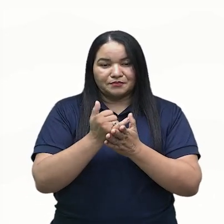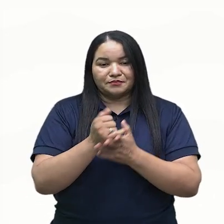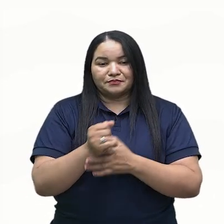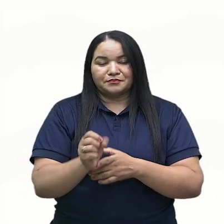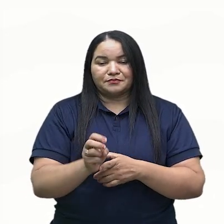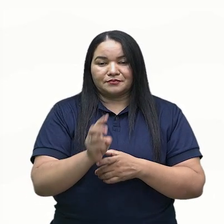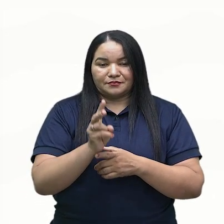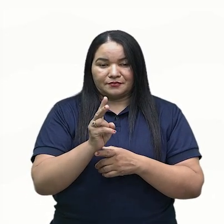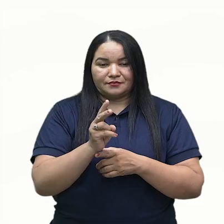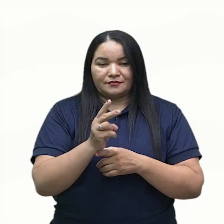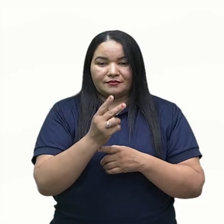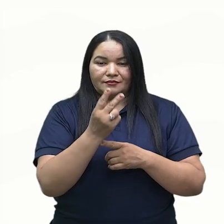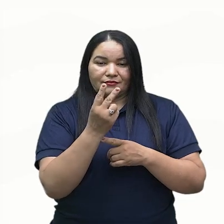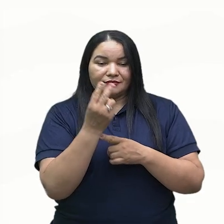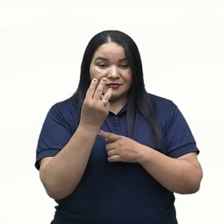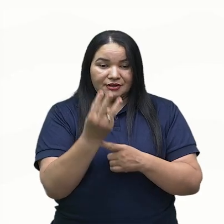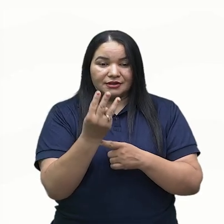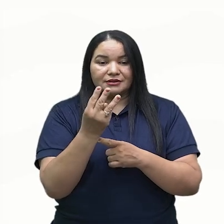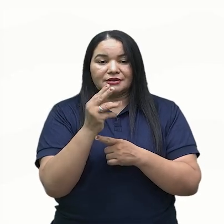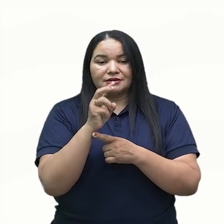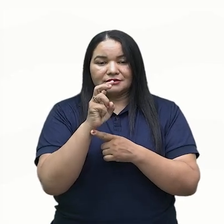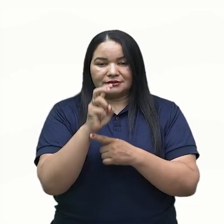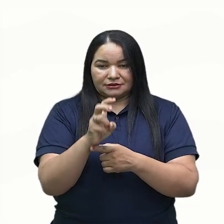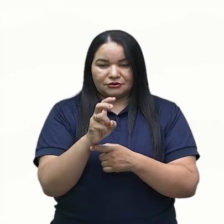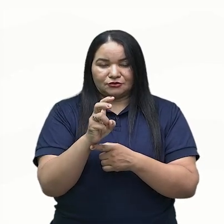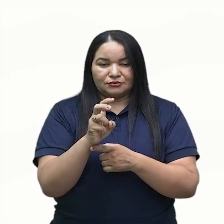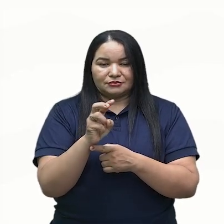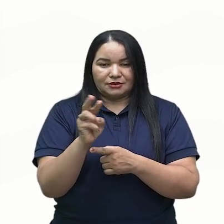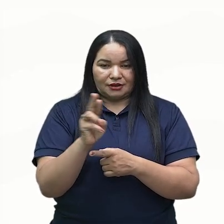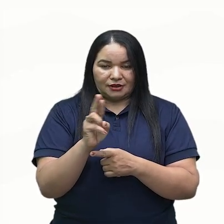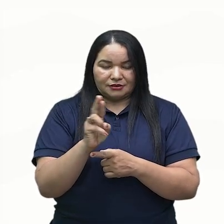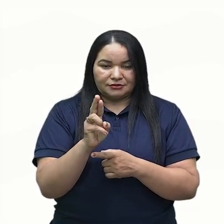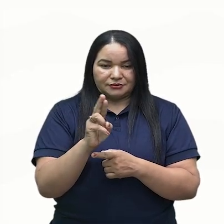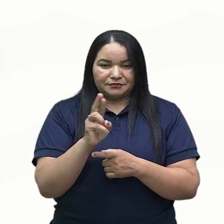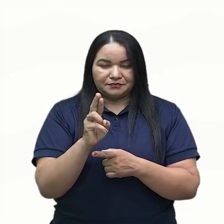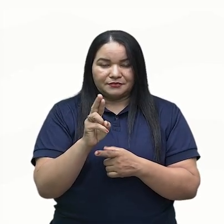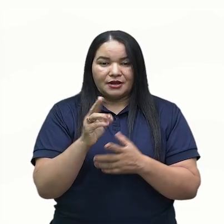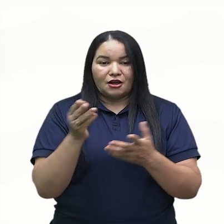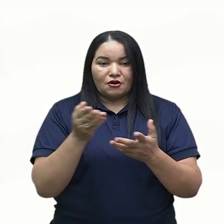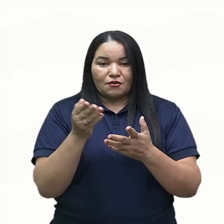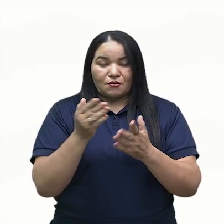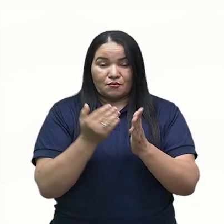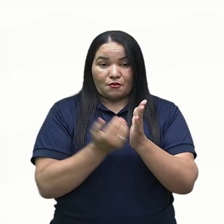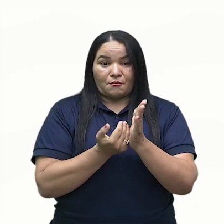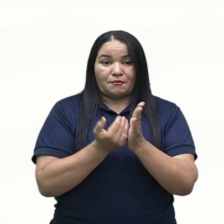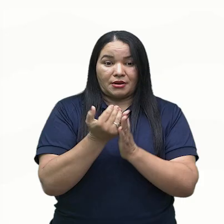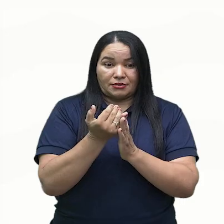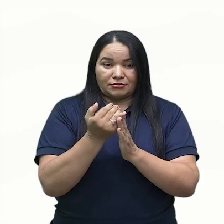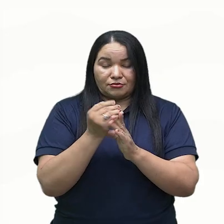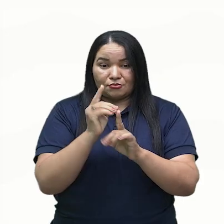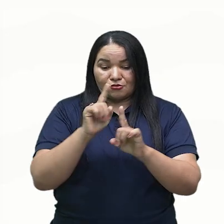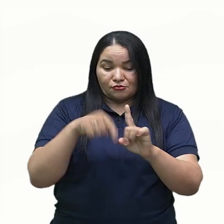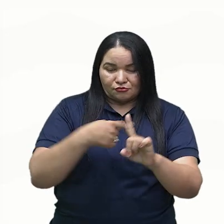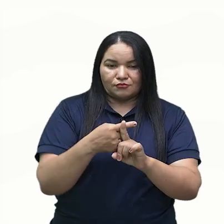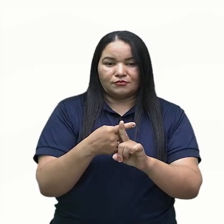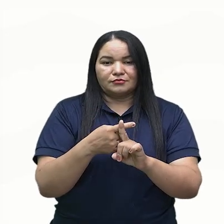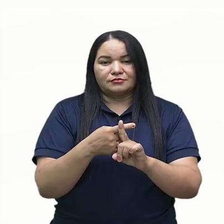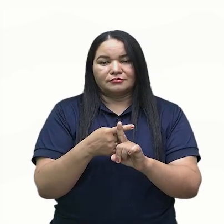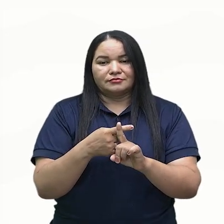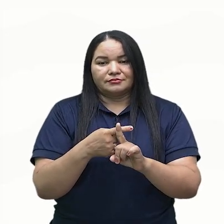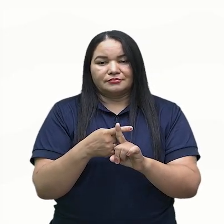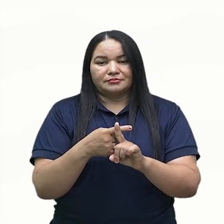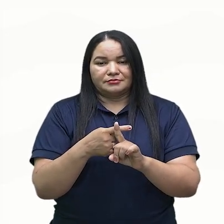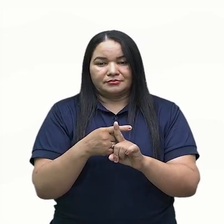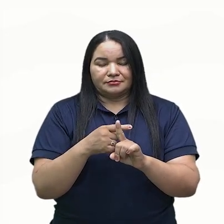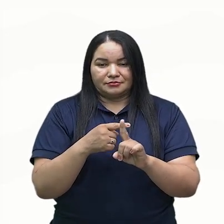R$ 35,00. Se ele vai sofrer um acréscimo, atenção, se ele vai